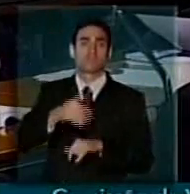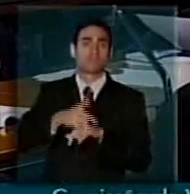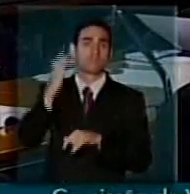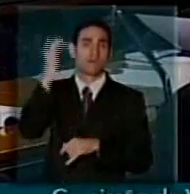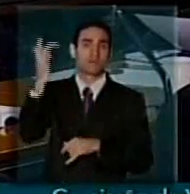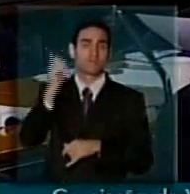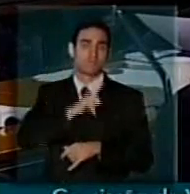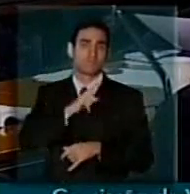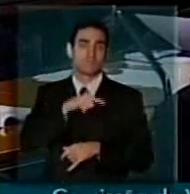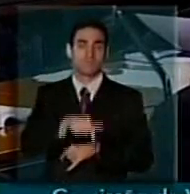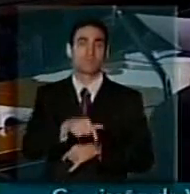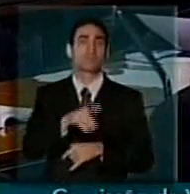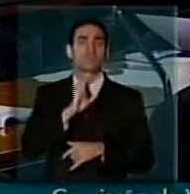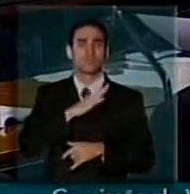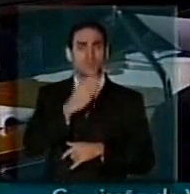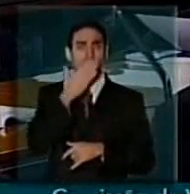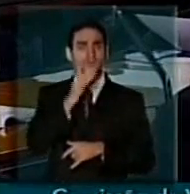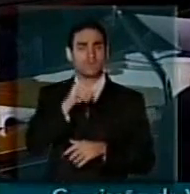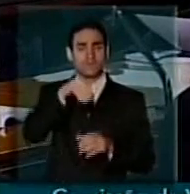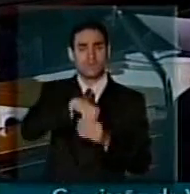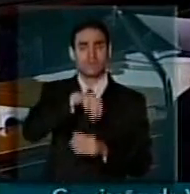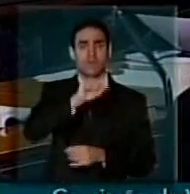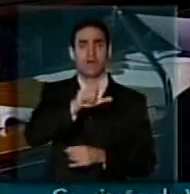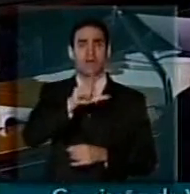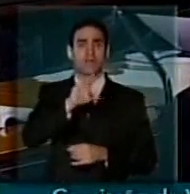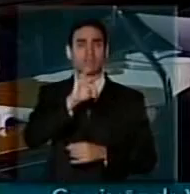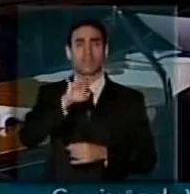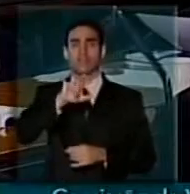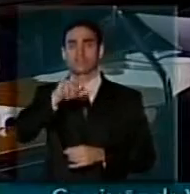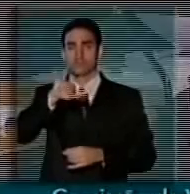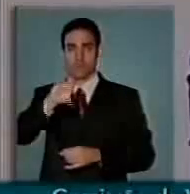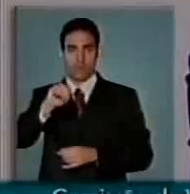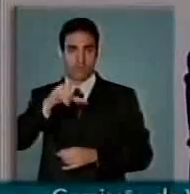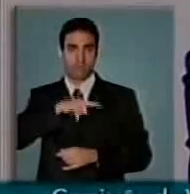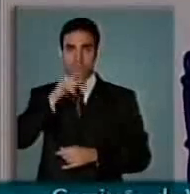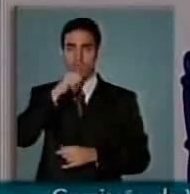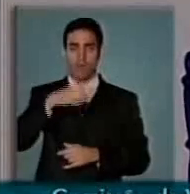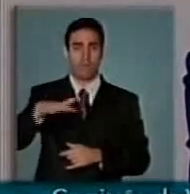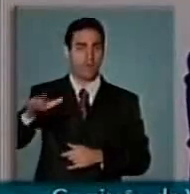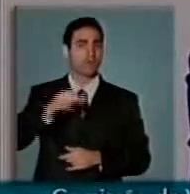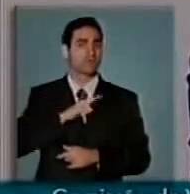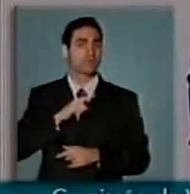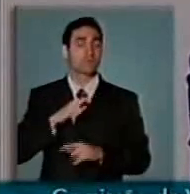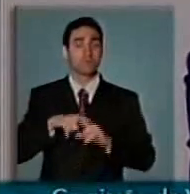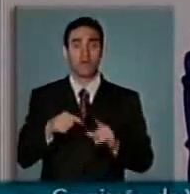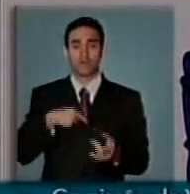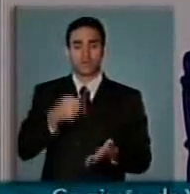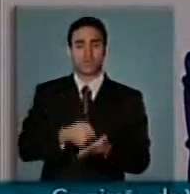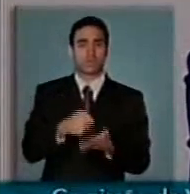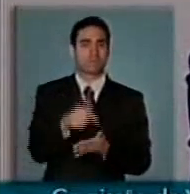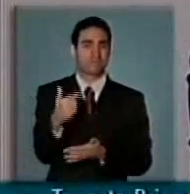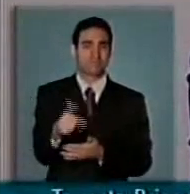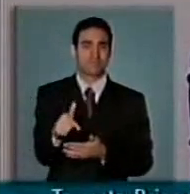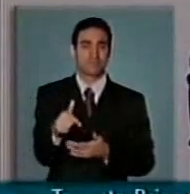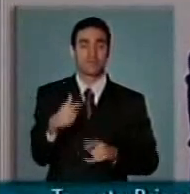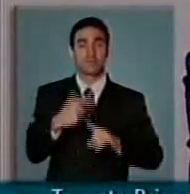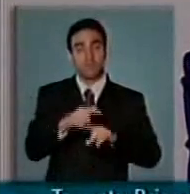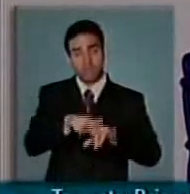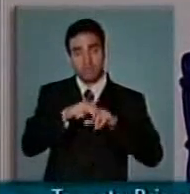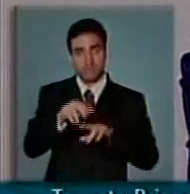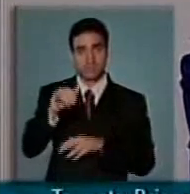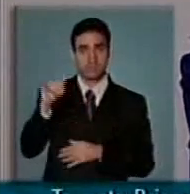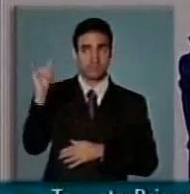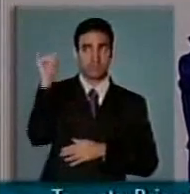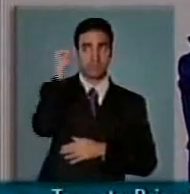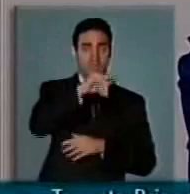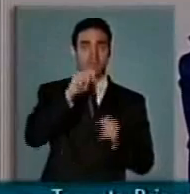tipo de controle na área do Atlântico, onde essa aeronave estava voando. Mas não é obrigado que a aeronave